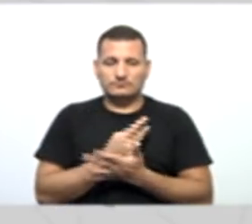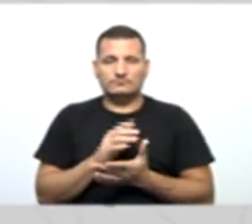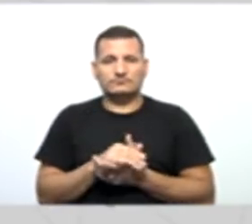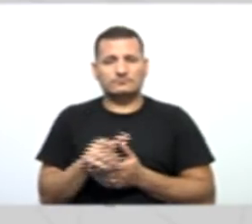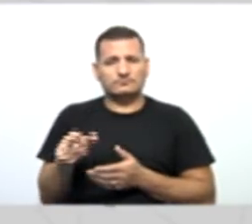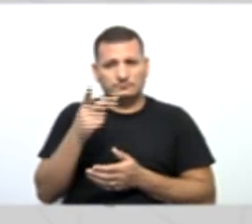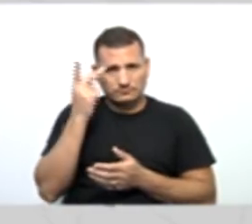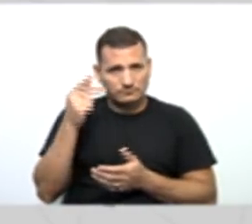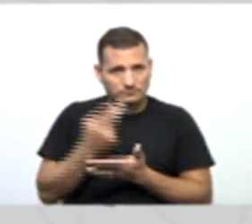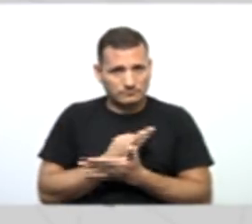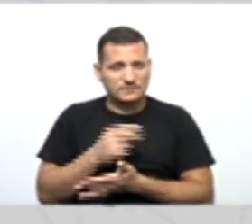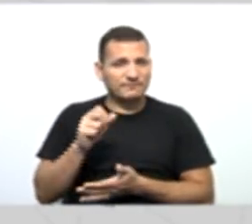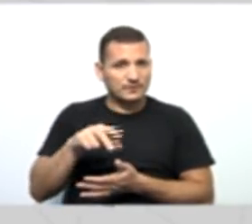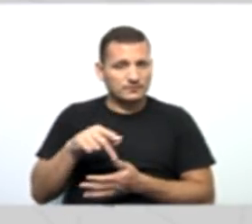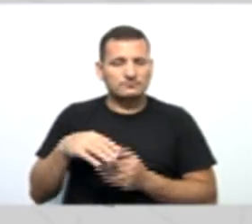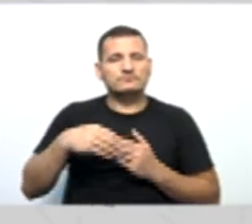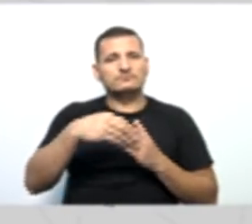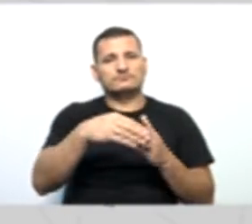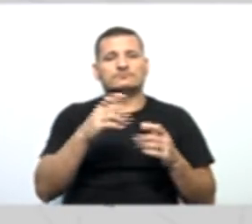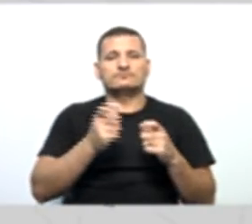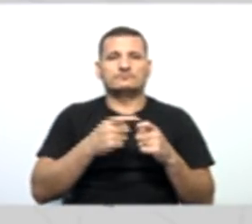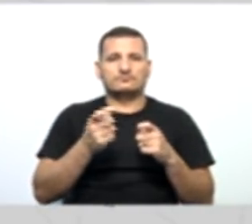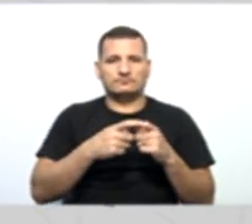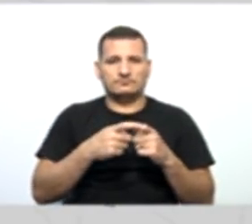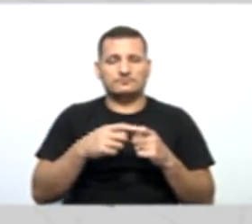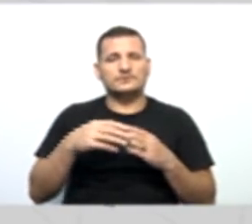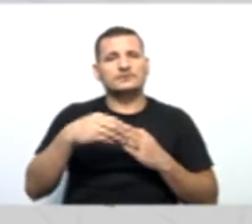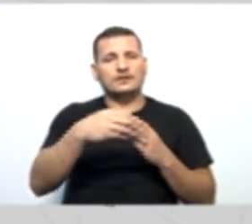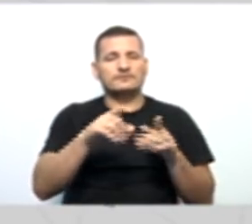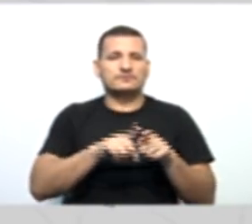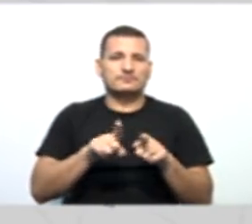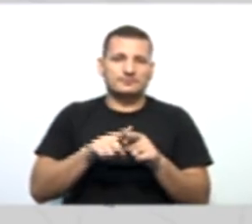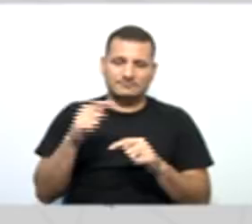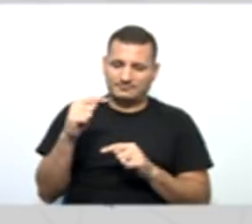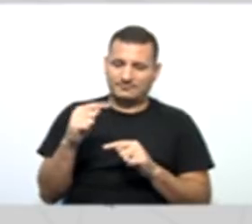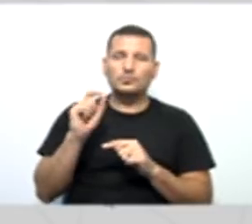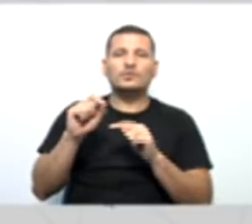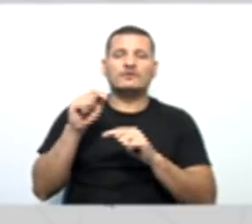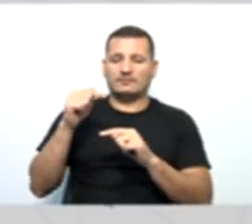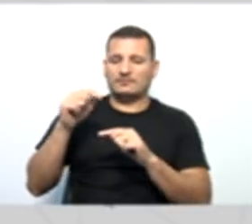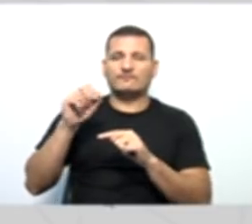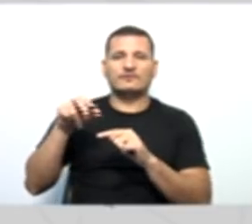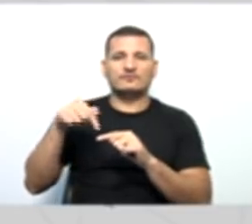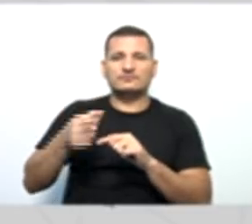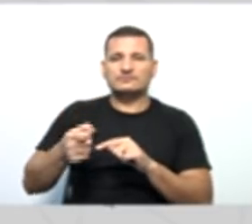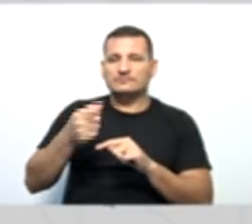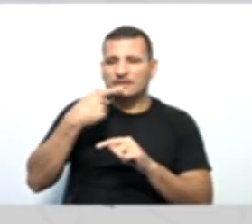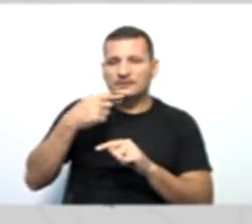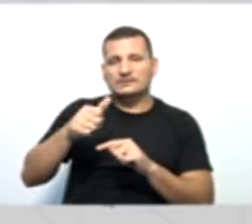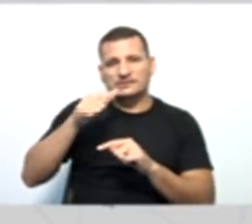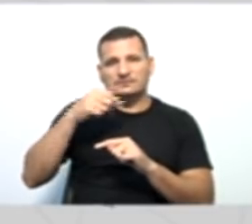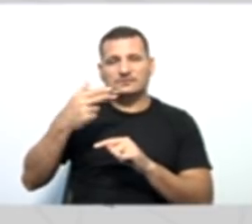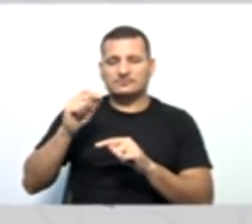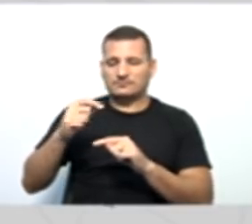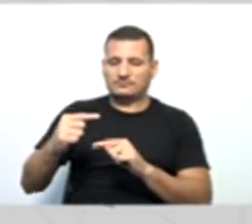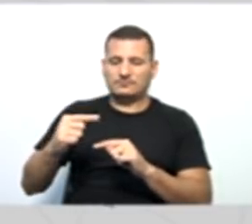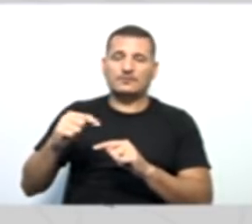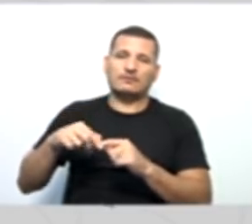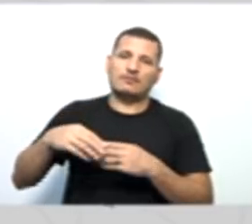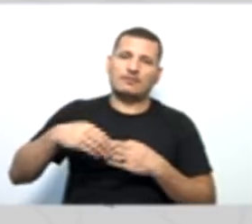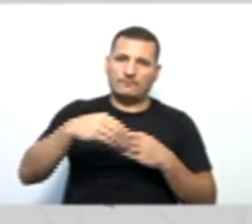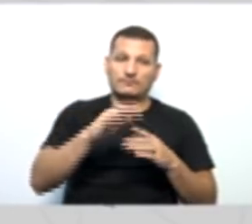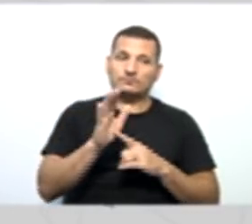pessoa se envenenou? Leva para o médico e inclusive leva o frasco, leva algum tipo de exemplo, né?